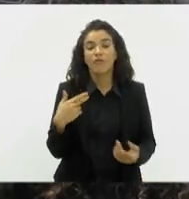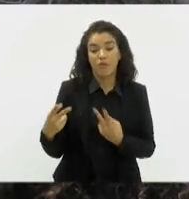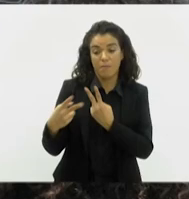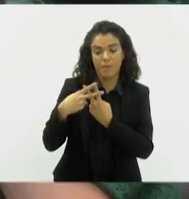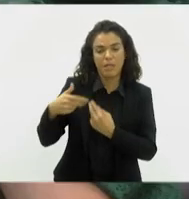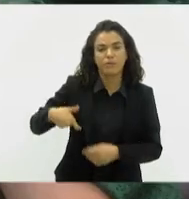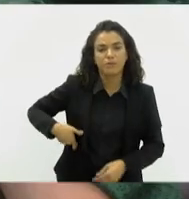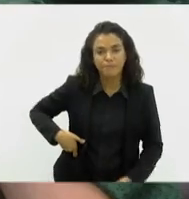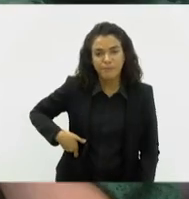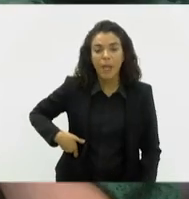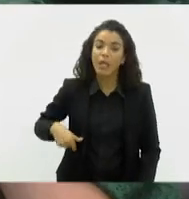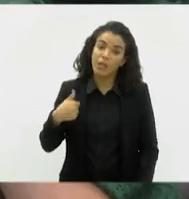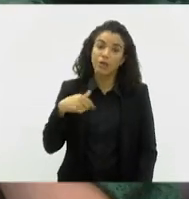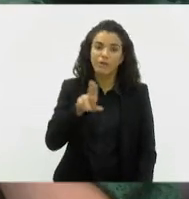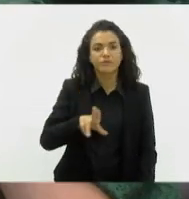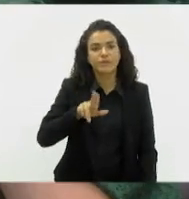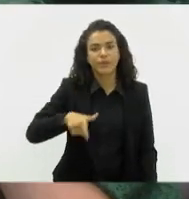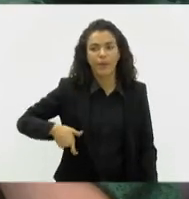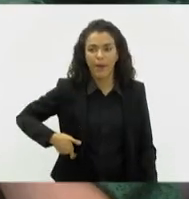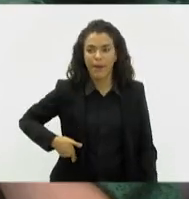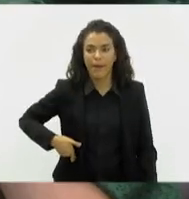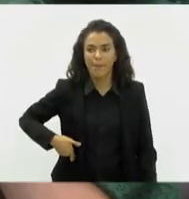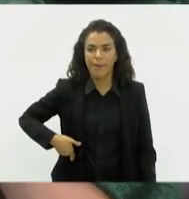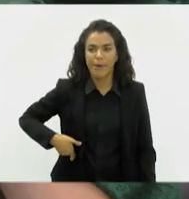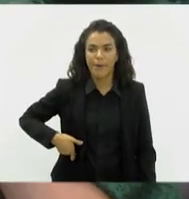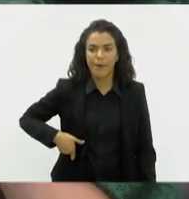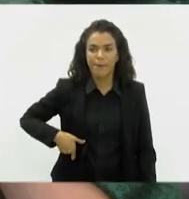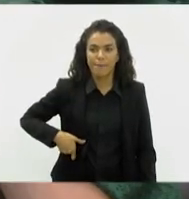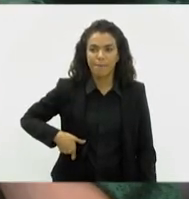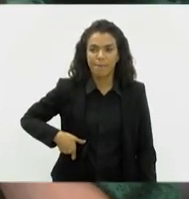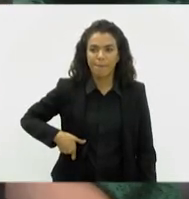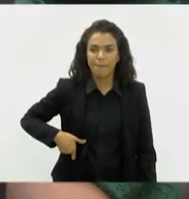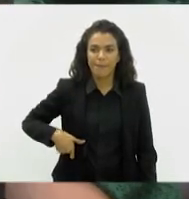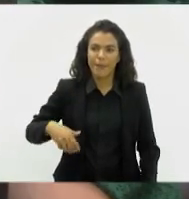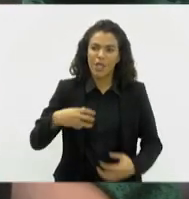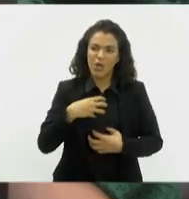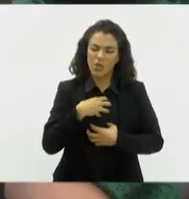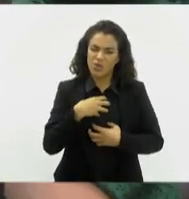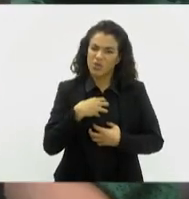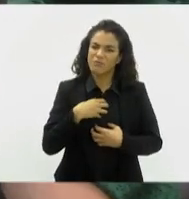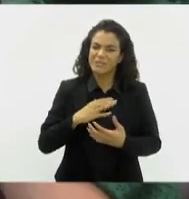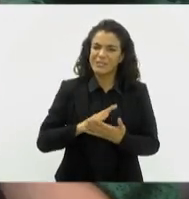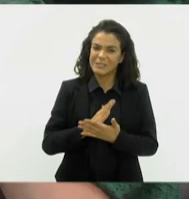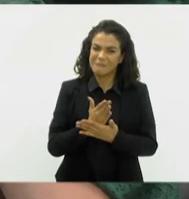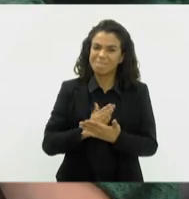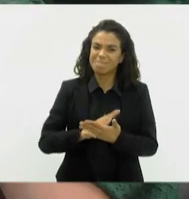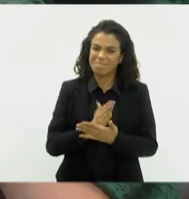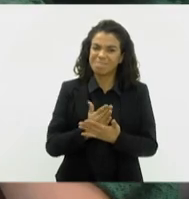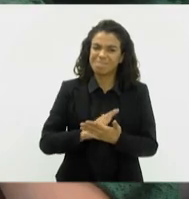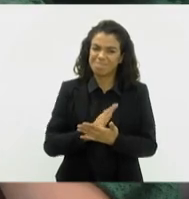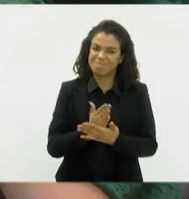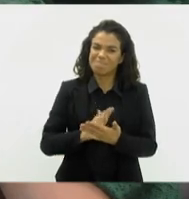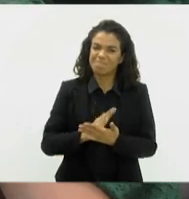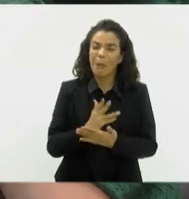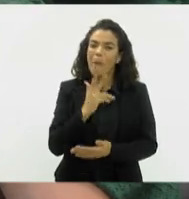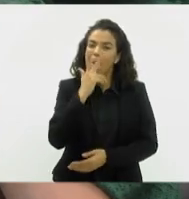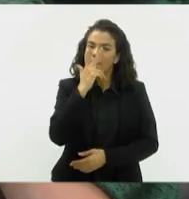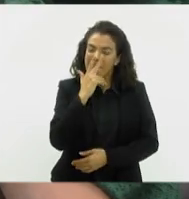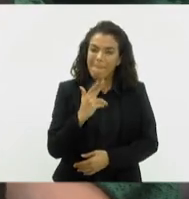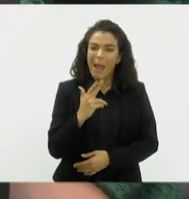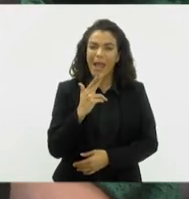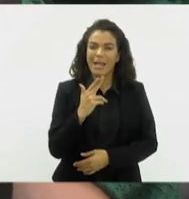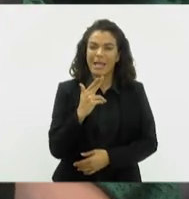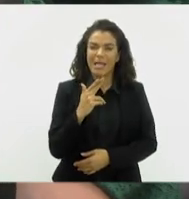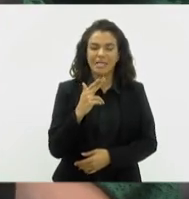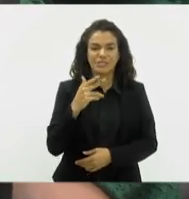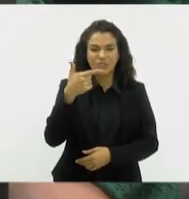arma na cintura. Então o senhor estava com a arma na cintura, né? E isso está me deixando um pouco meio que desconfortável de estar falando aqui, que parece que eu estou novamente